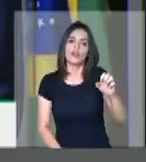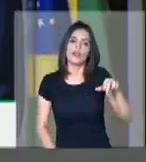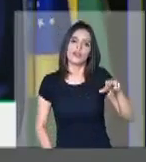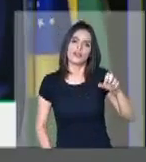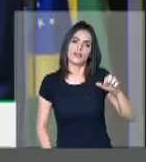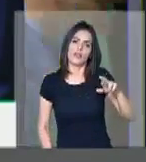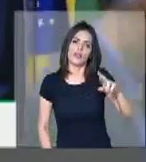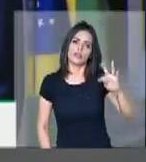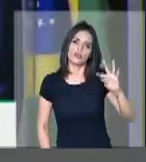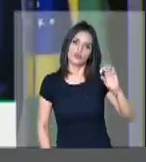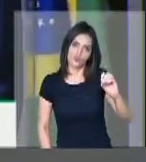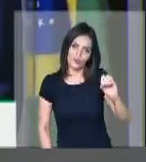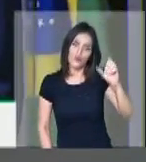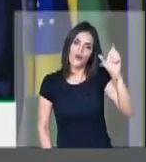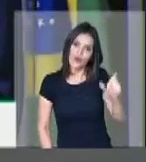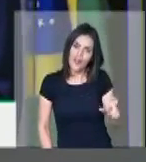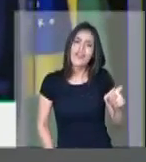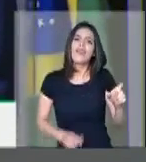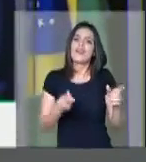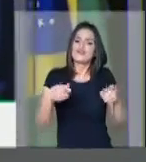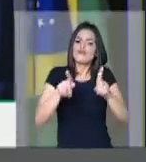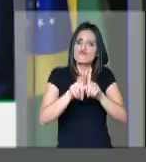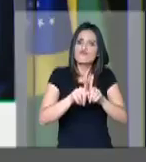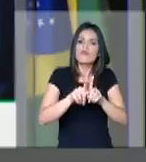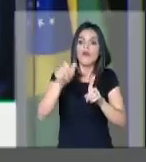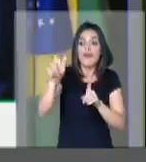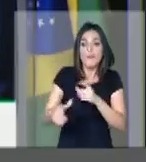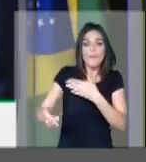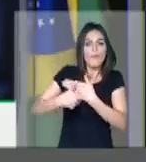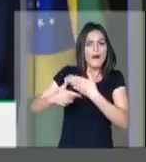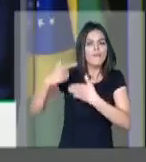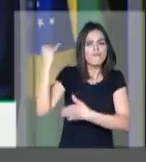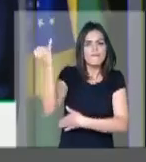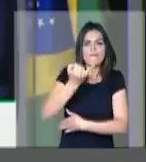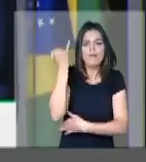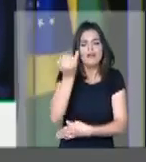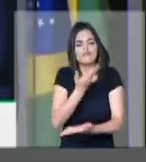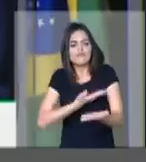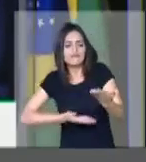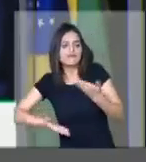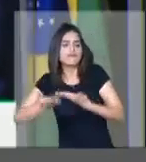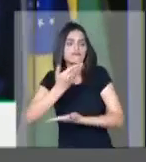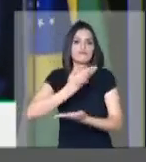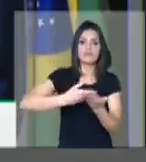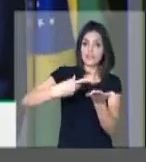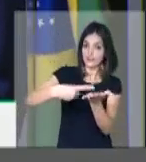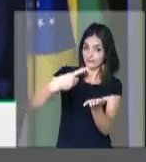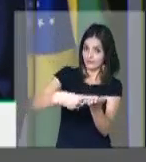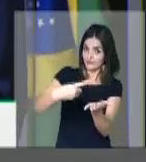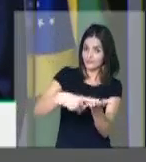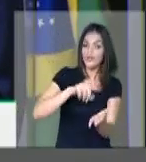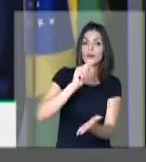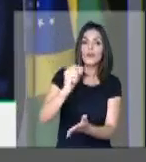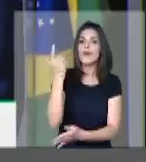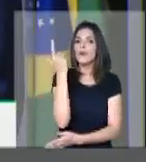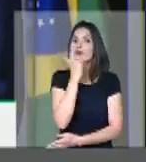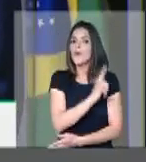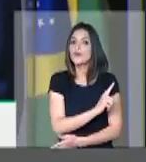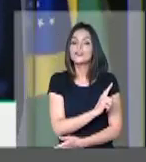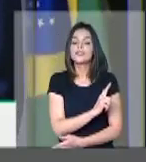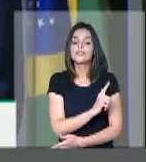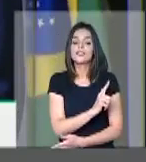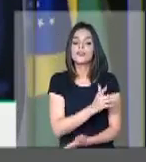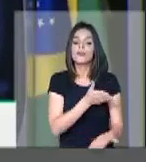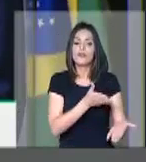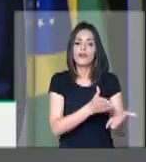Gássio, tem papel fundamental nas articulações políticas que levaram à